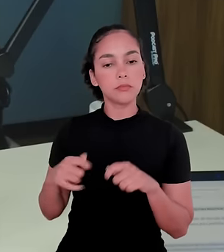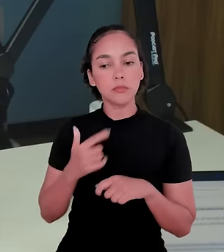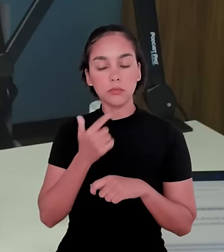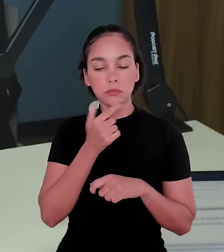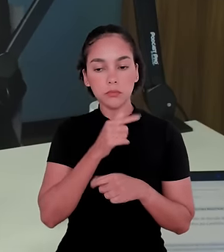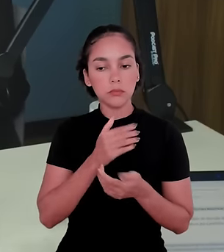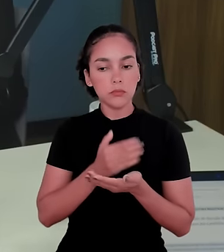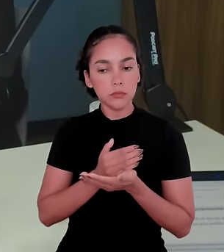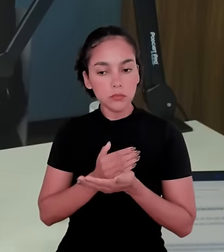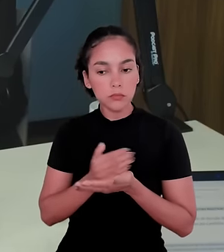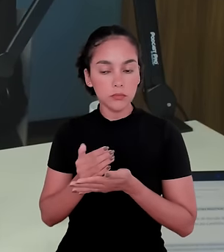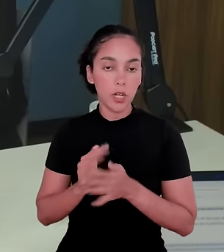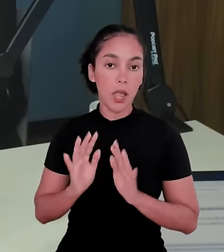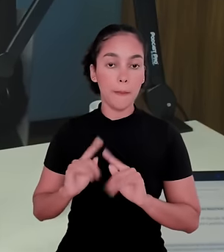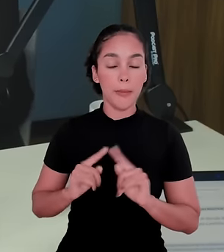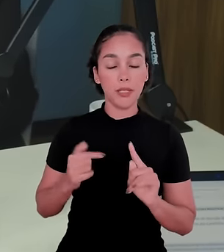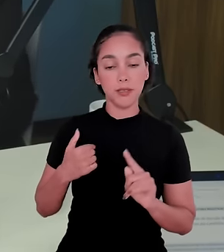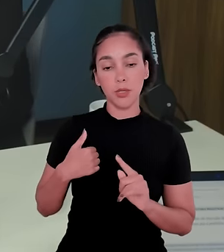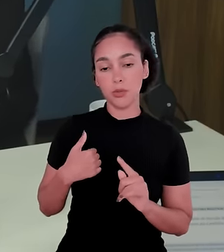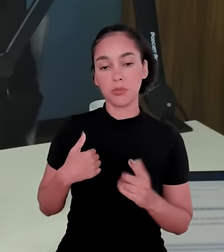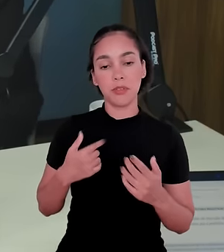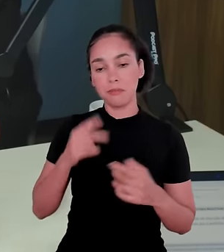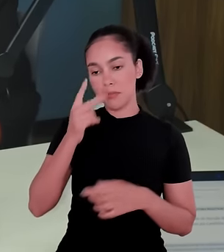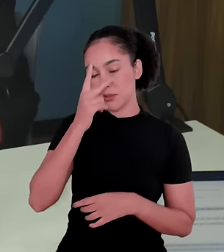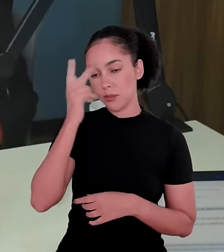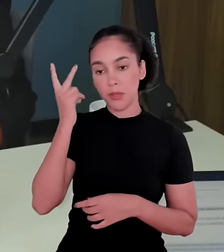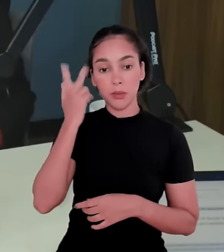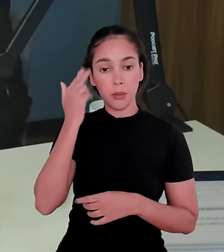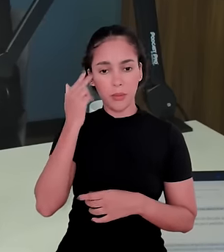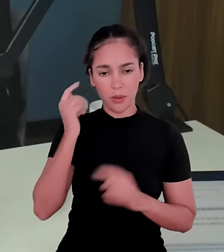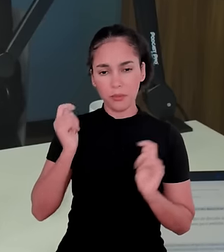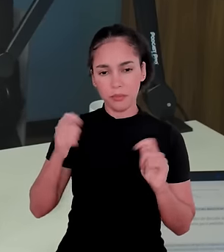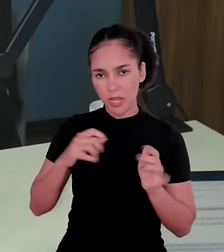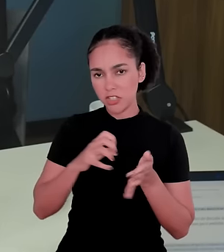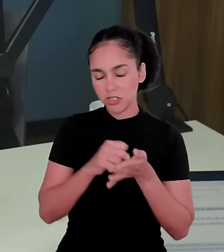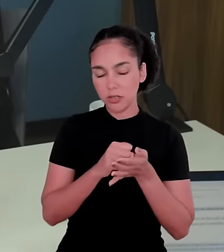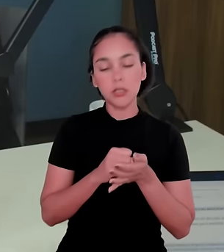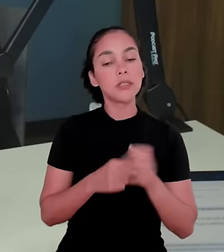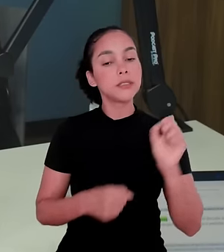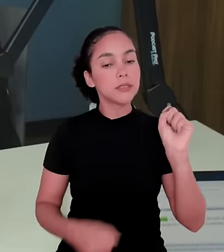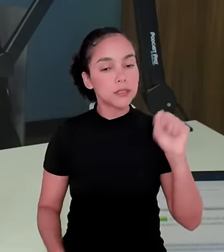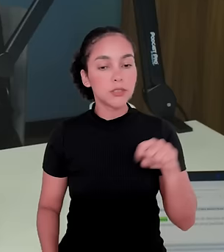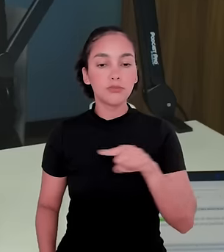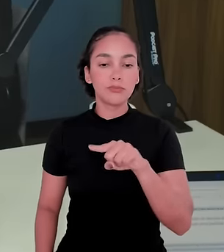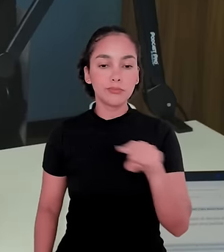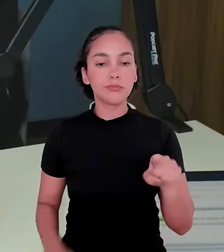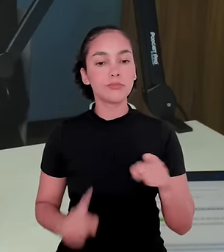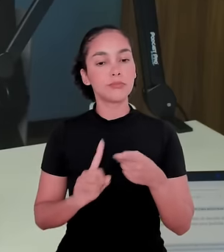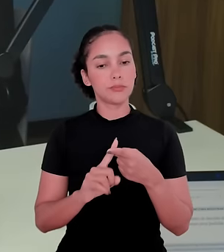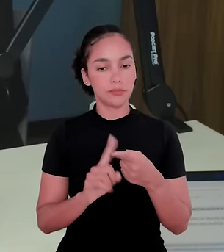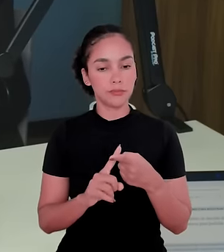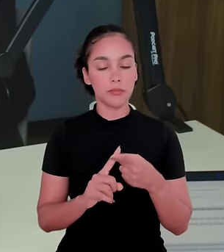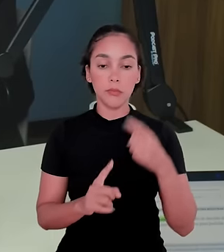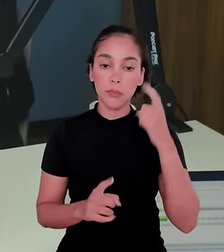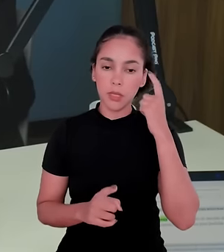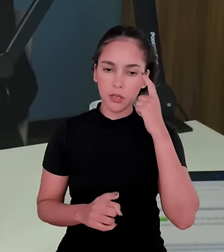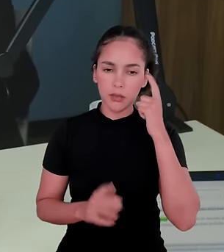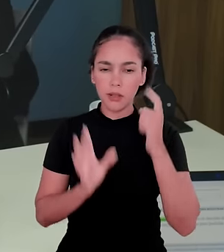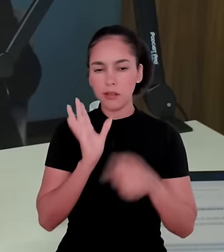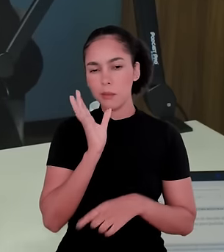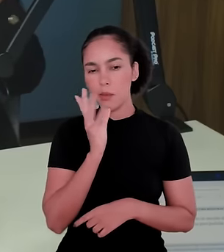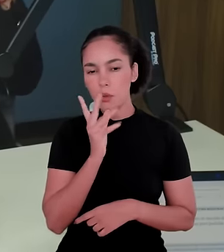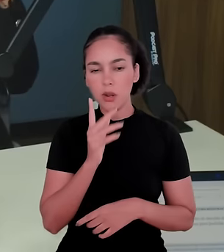começar a fazer Ah mas eu sou meros mortais dá para fazer o regist NPI sim é para vocês também e pensando nisso demora